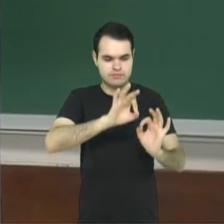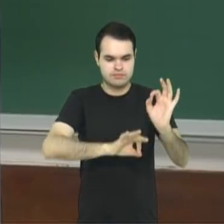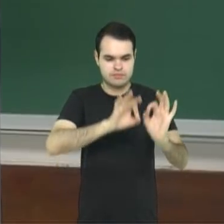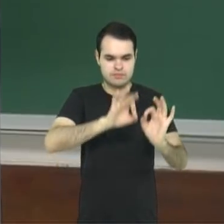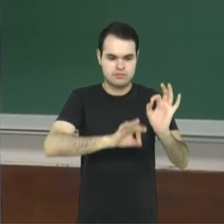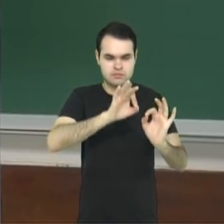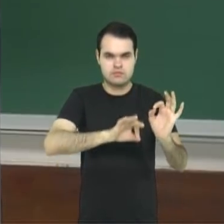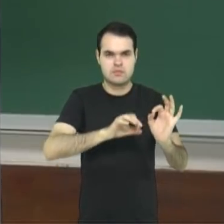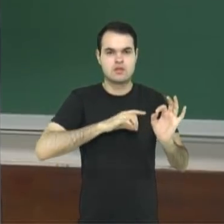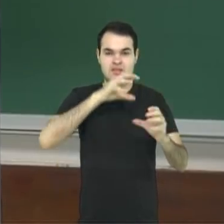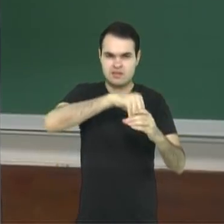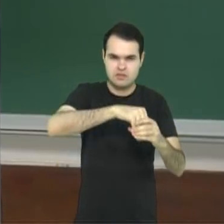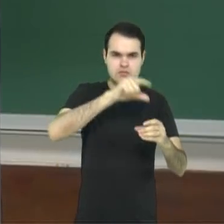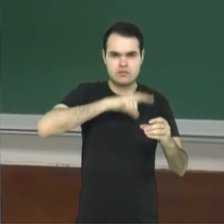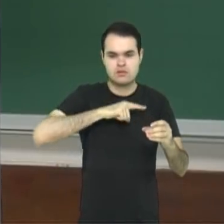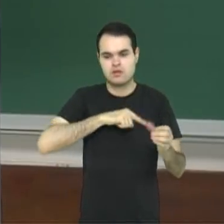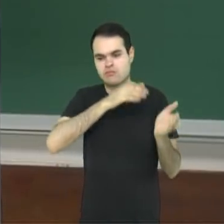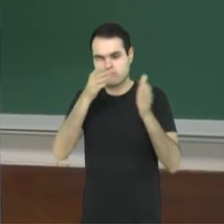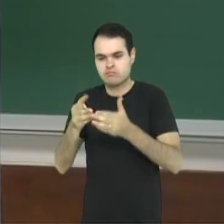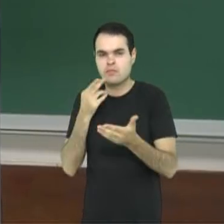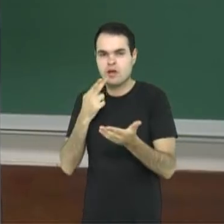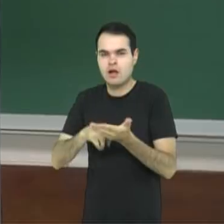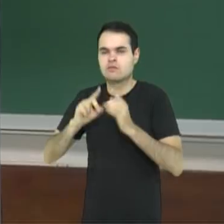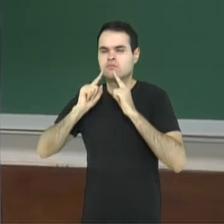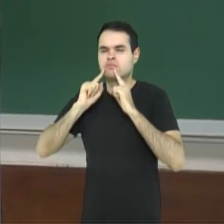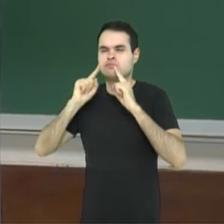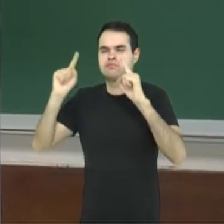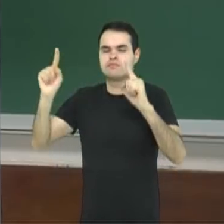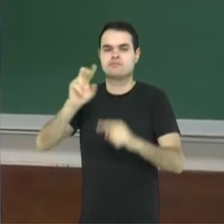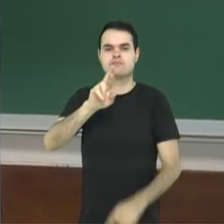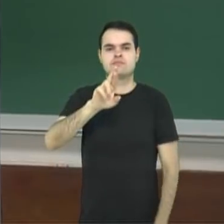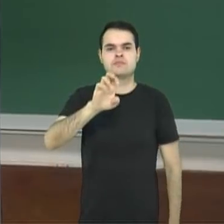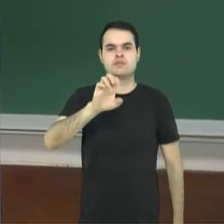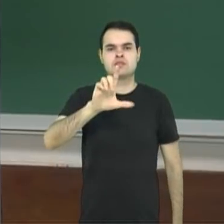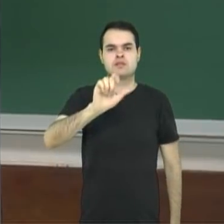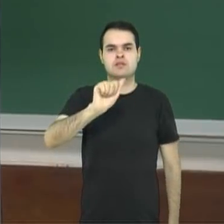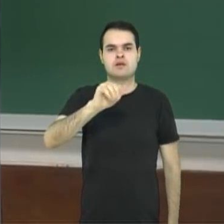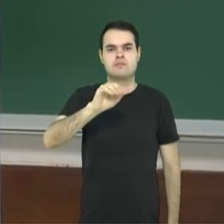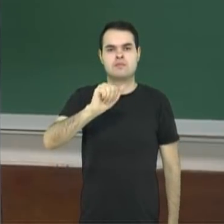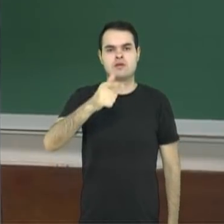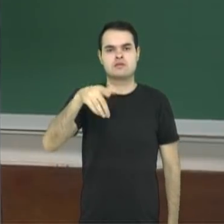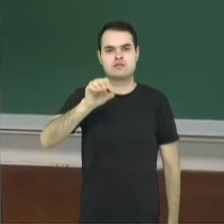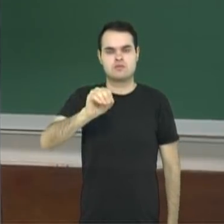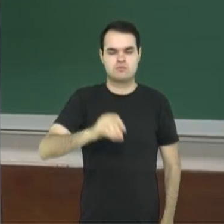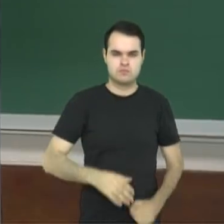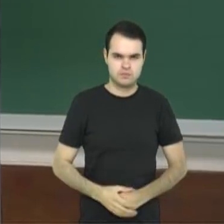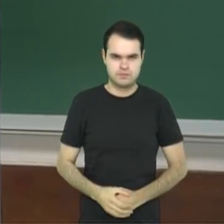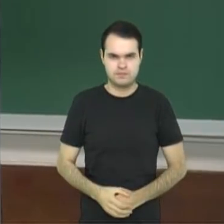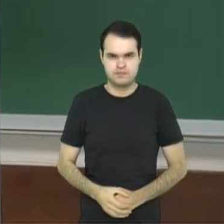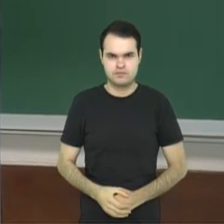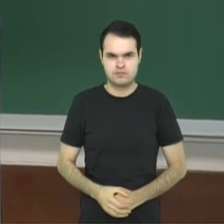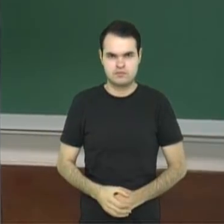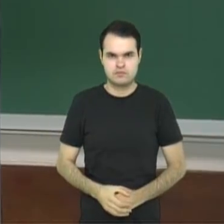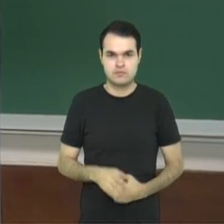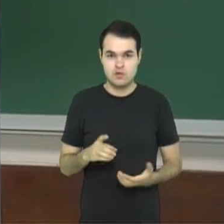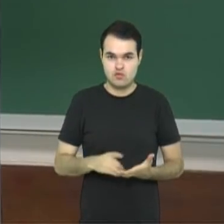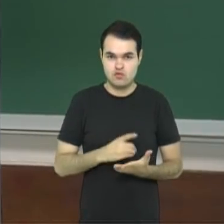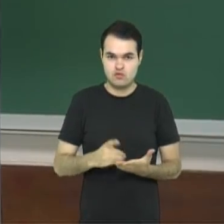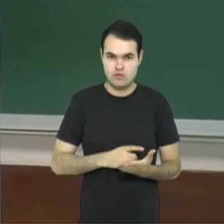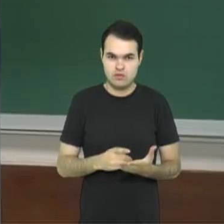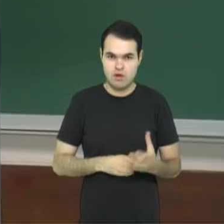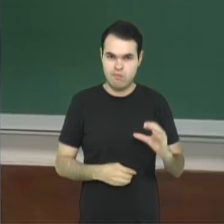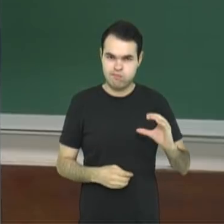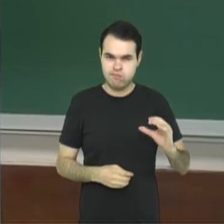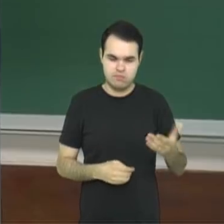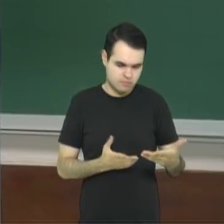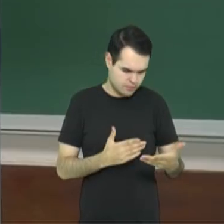de reclamação. Né? O que significa reclamar algo? Então, reclamação, se a gente for procurar nos dicionários uma